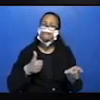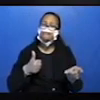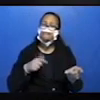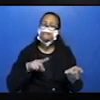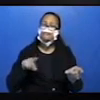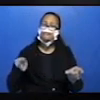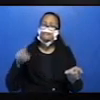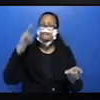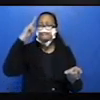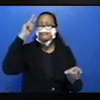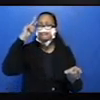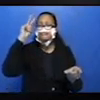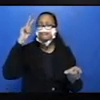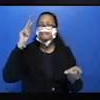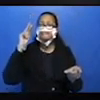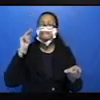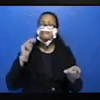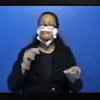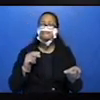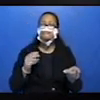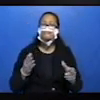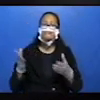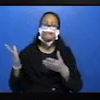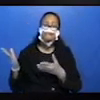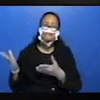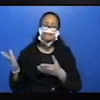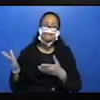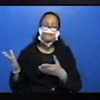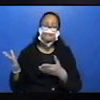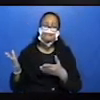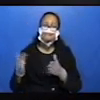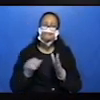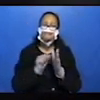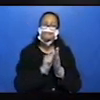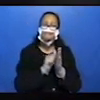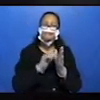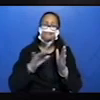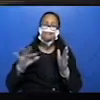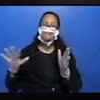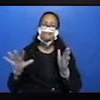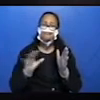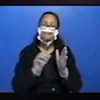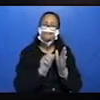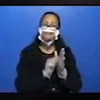lembrou? Olha lá a substância, clorofila.